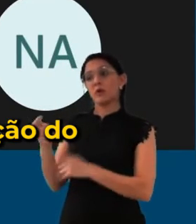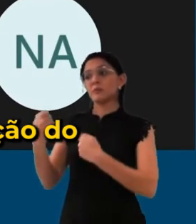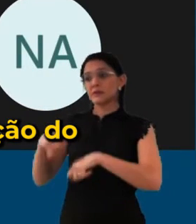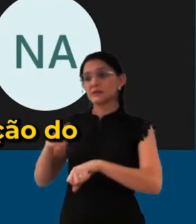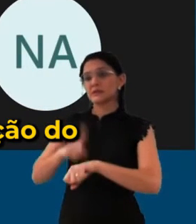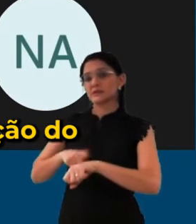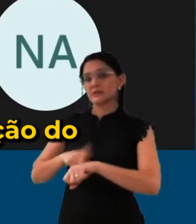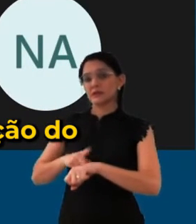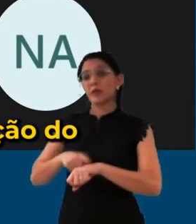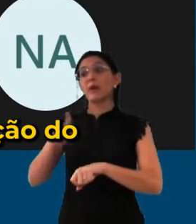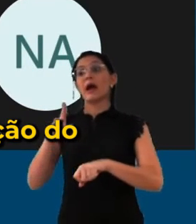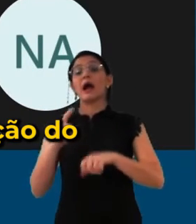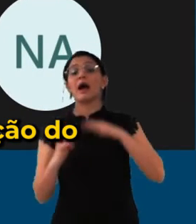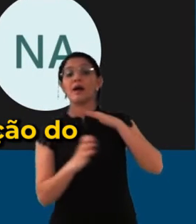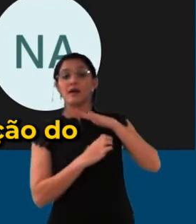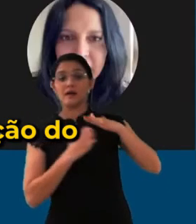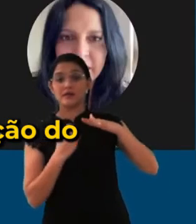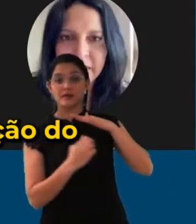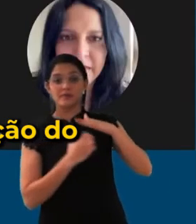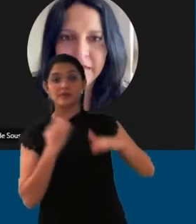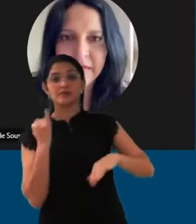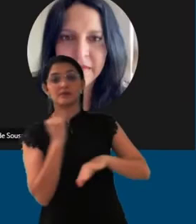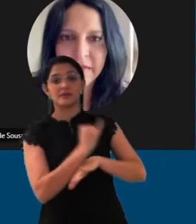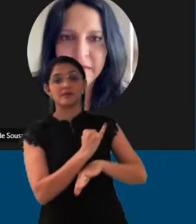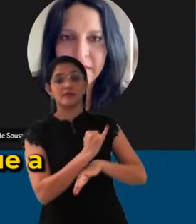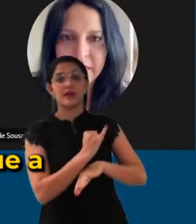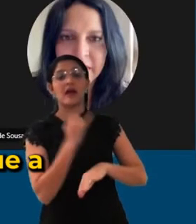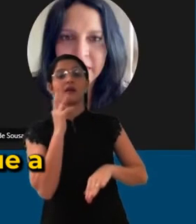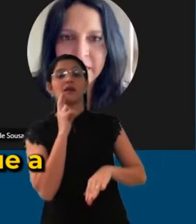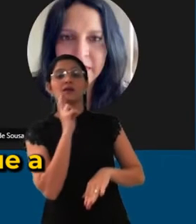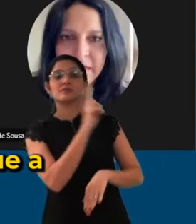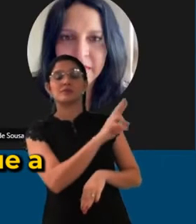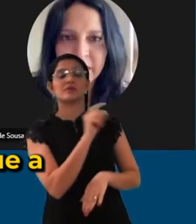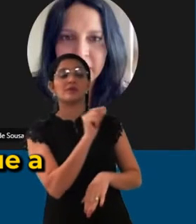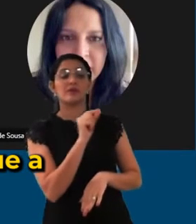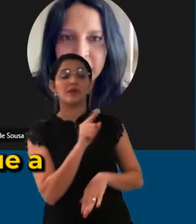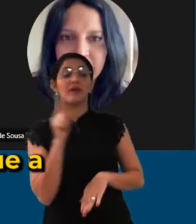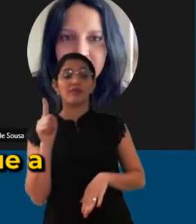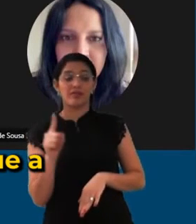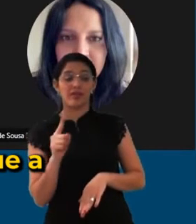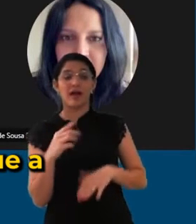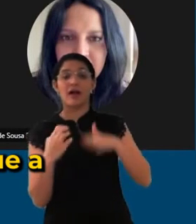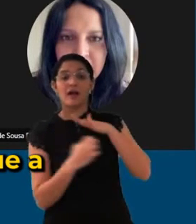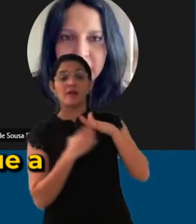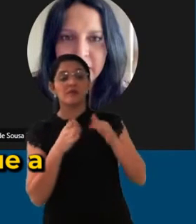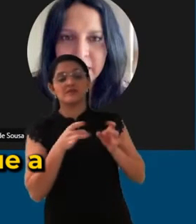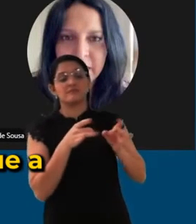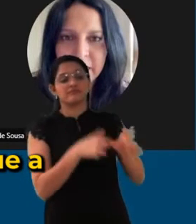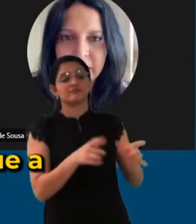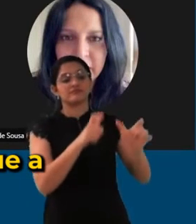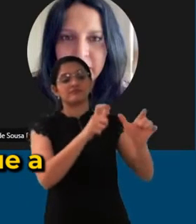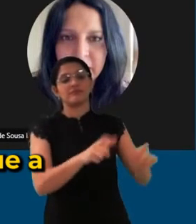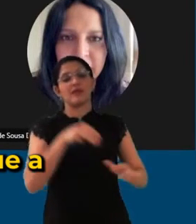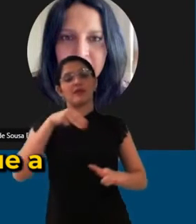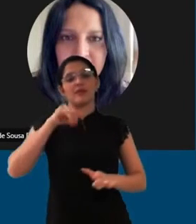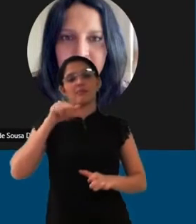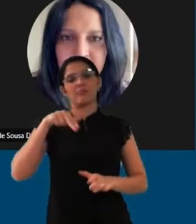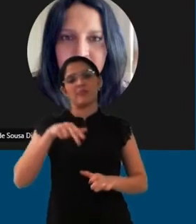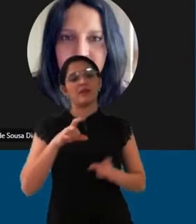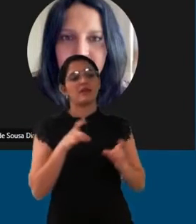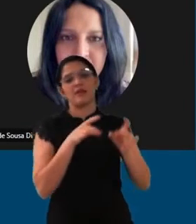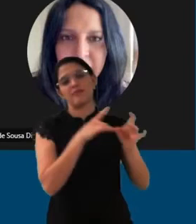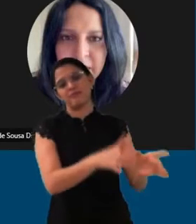recomendação do Ministério Público por abandono da mina. Então, infelizmente, o que a gente vê é que a